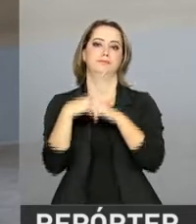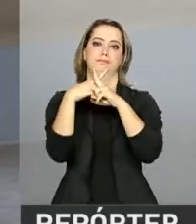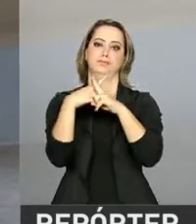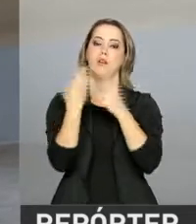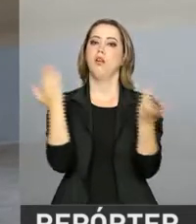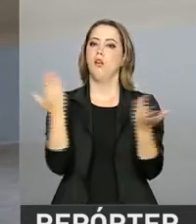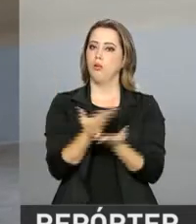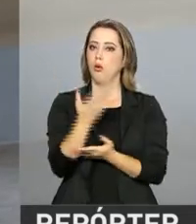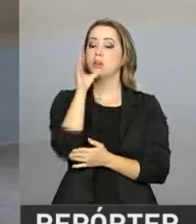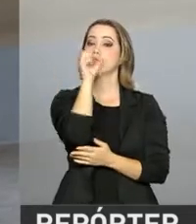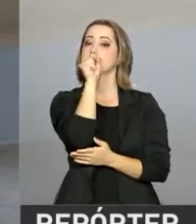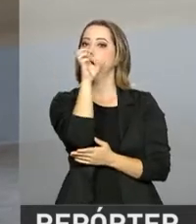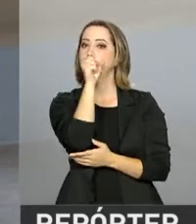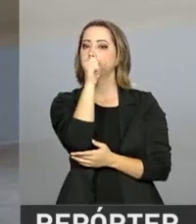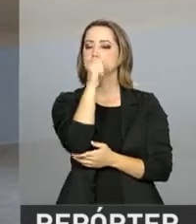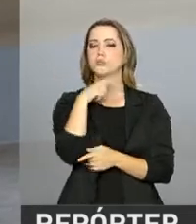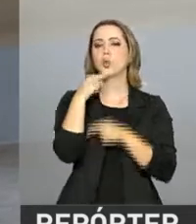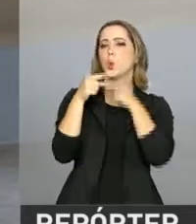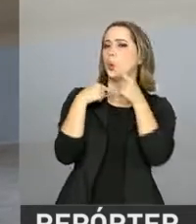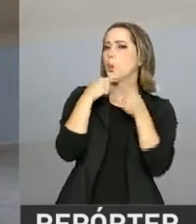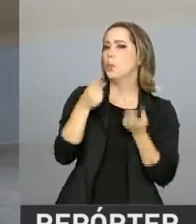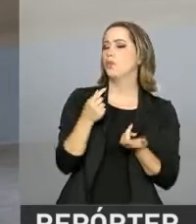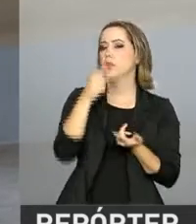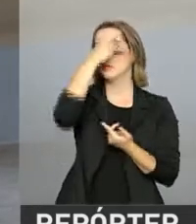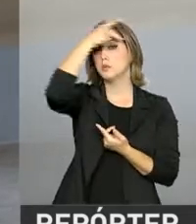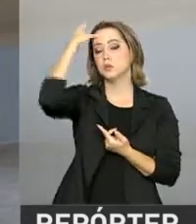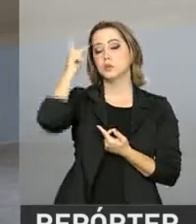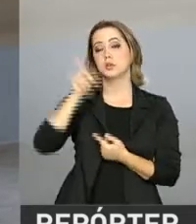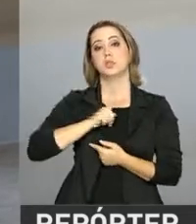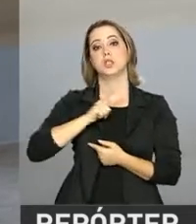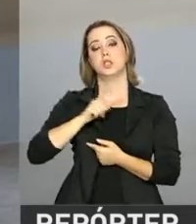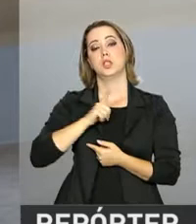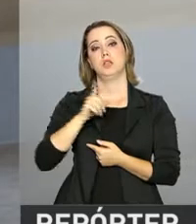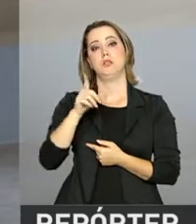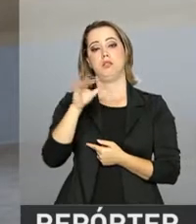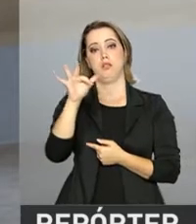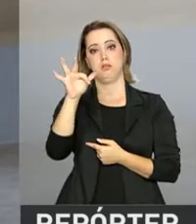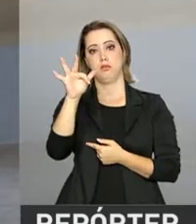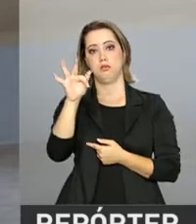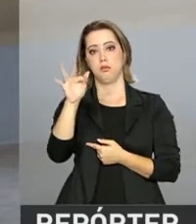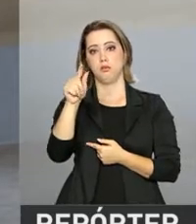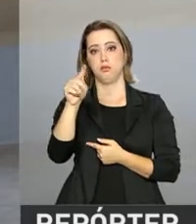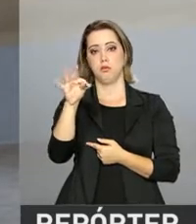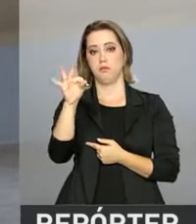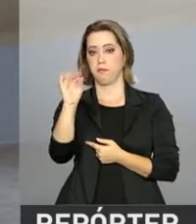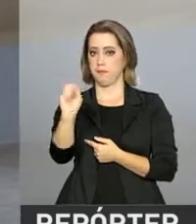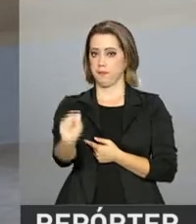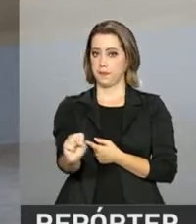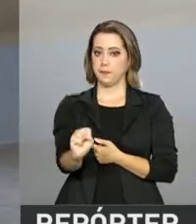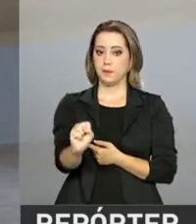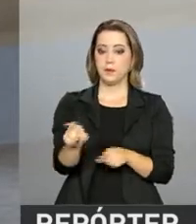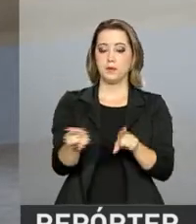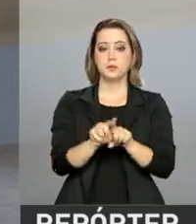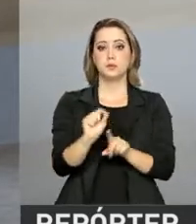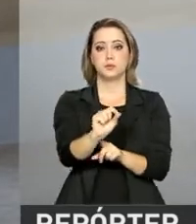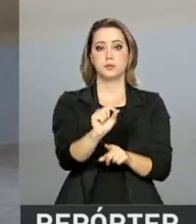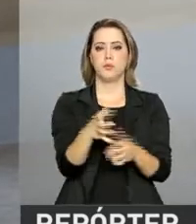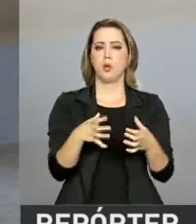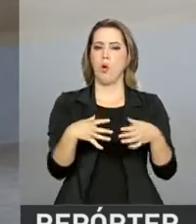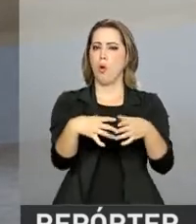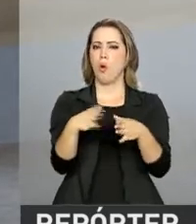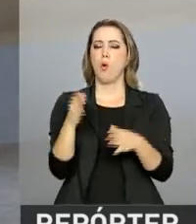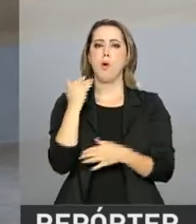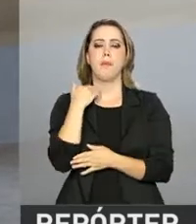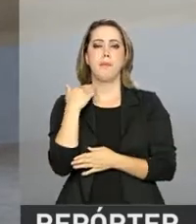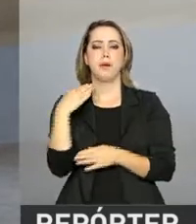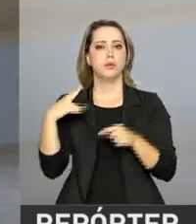último sábado tirar dúvidas em relação a contas inativas ligadas ao fgts as agências da